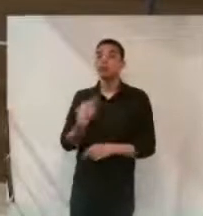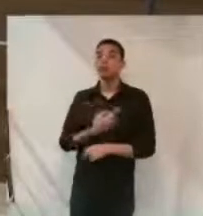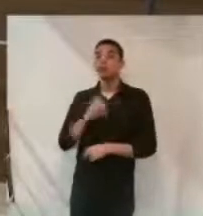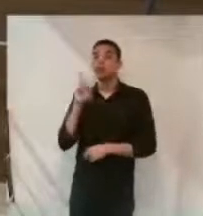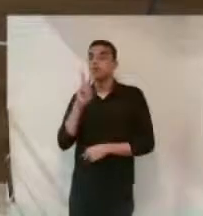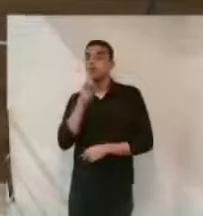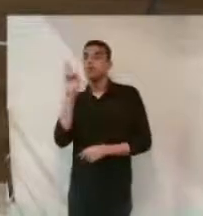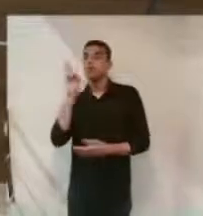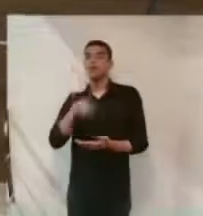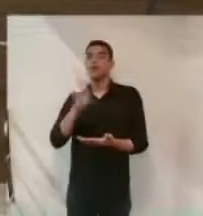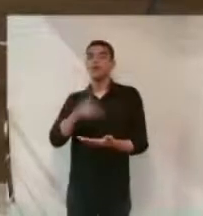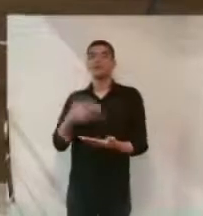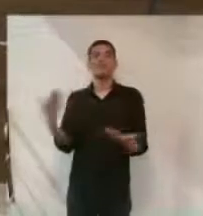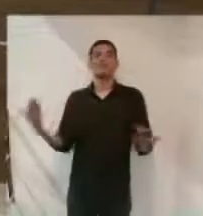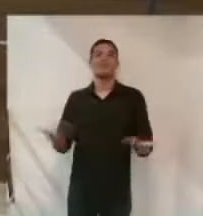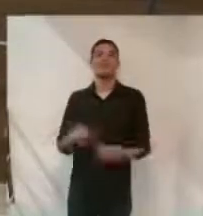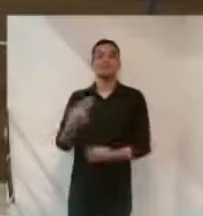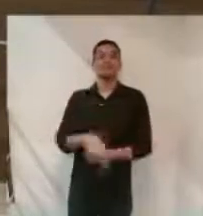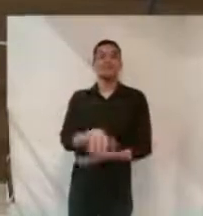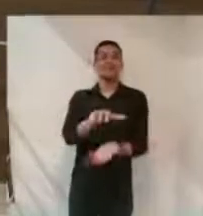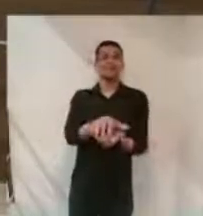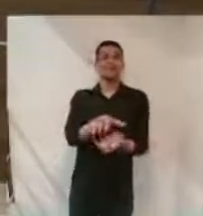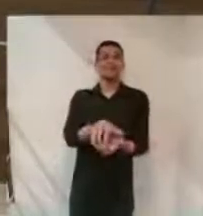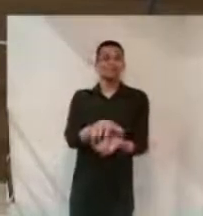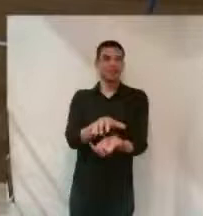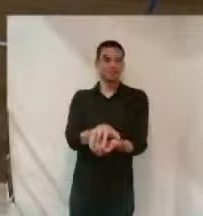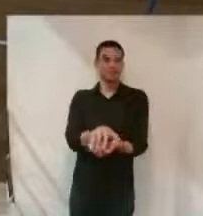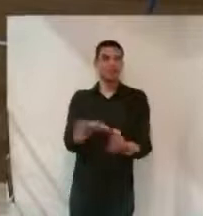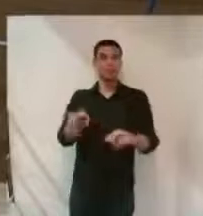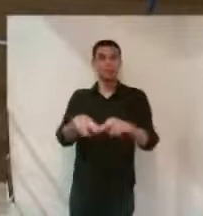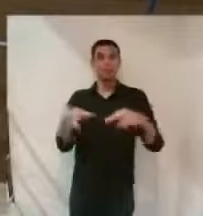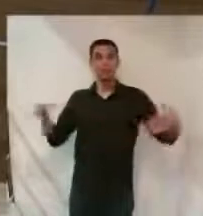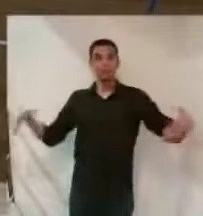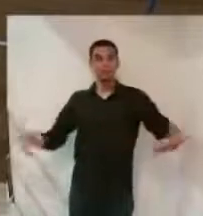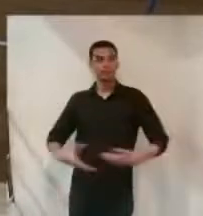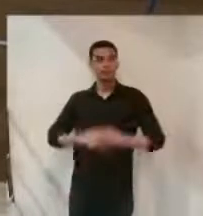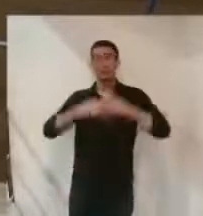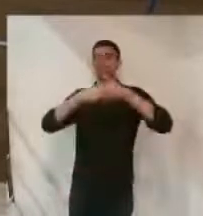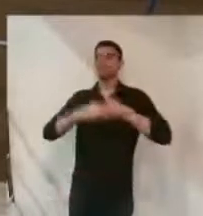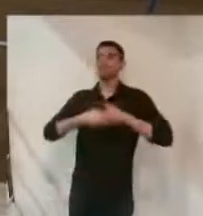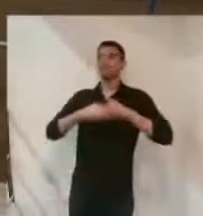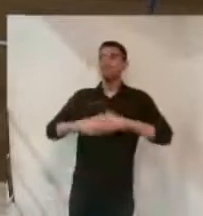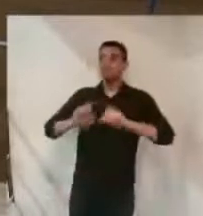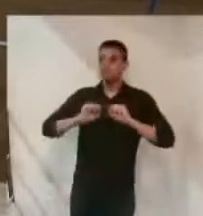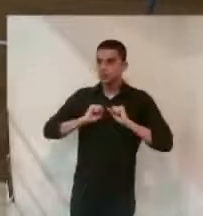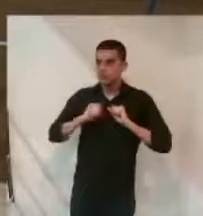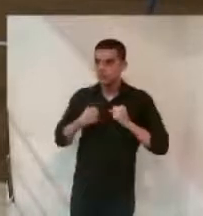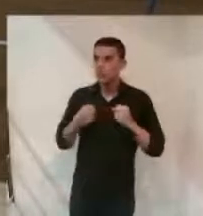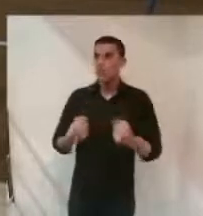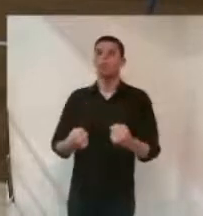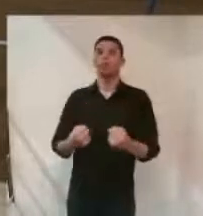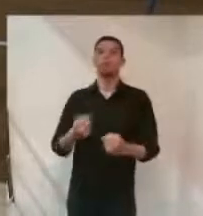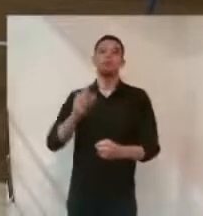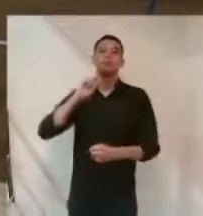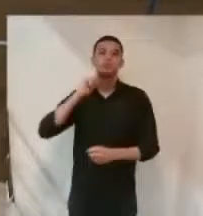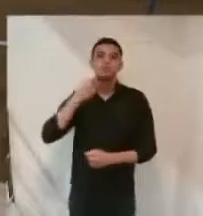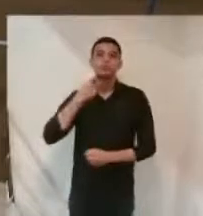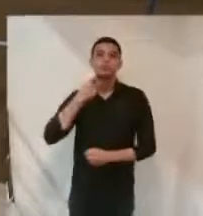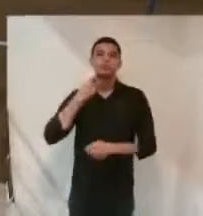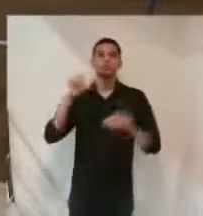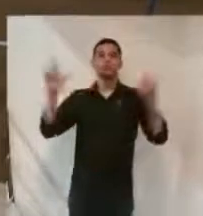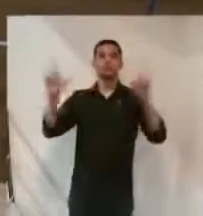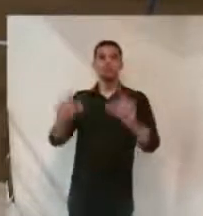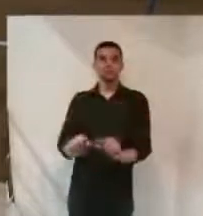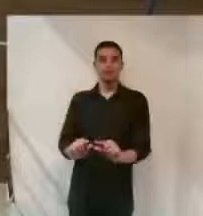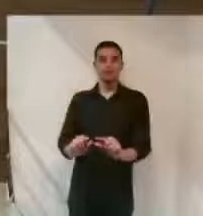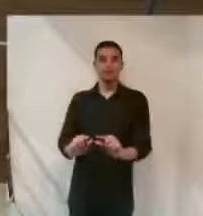de Pernambuco a partir dessas mãos dadas em reduzir significativamente os lixões, a chegar ao ponto de faltar